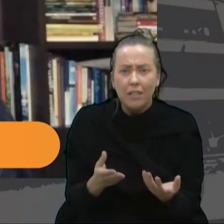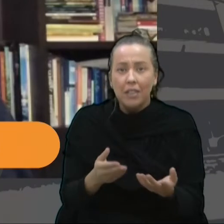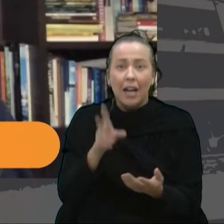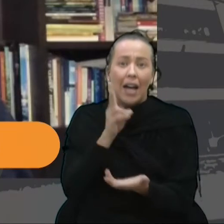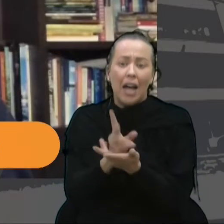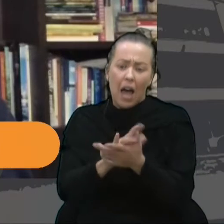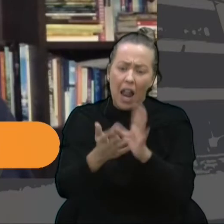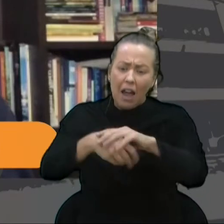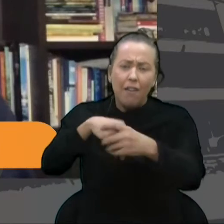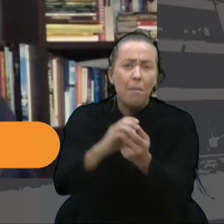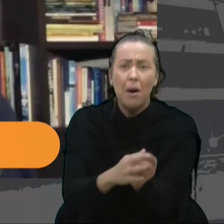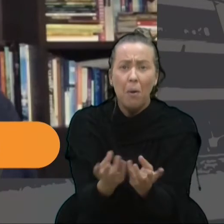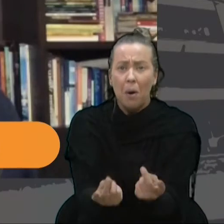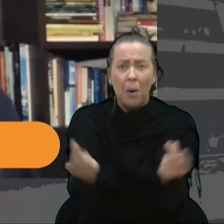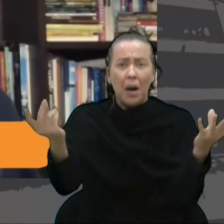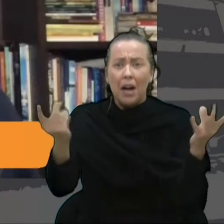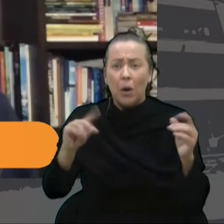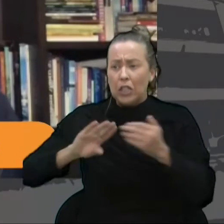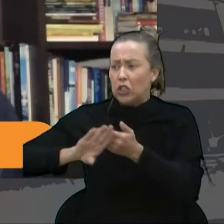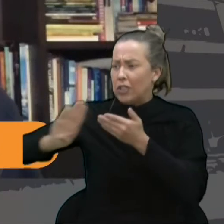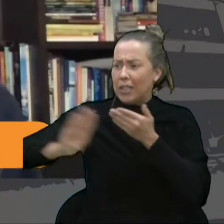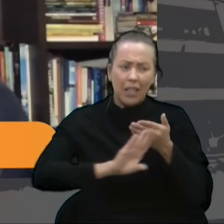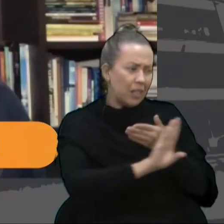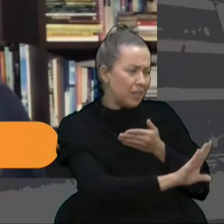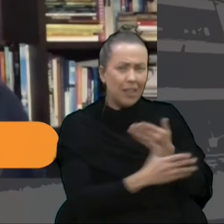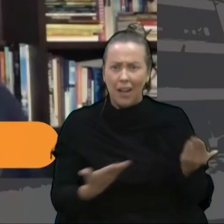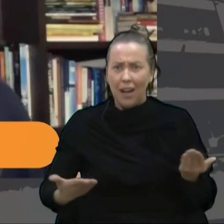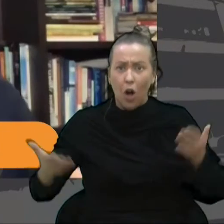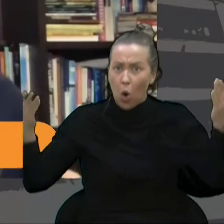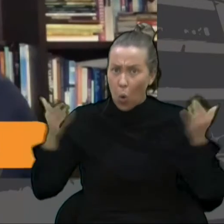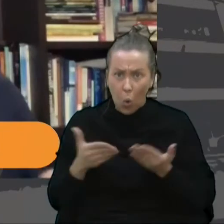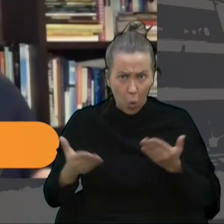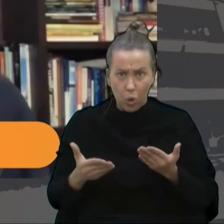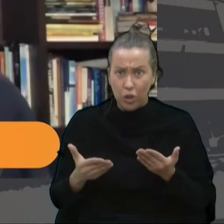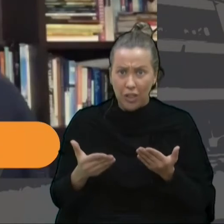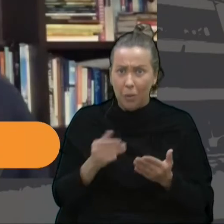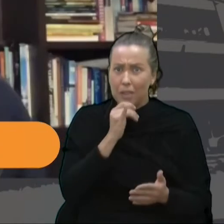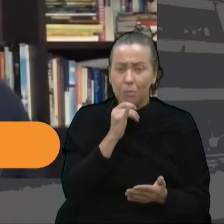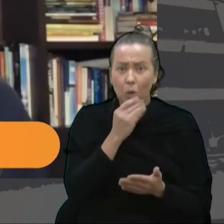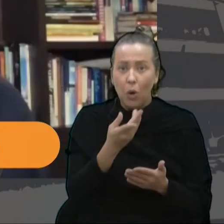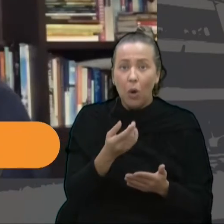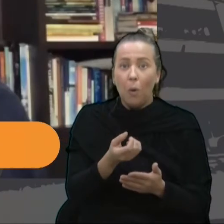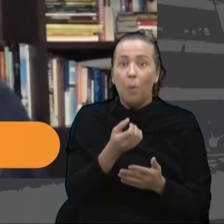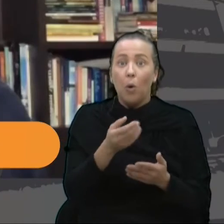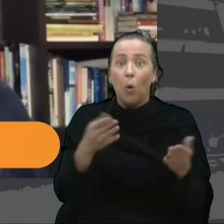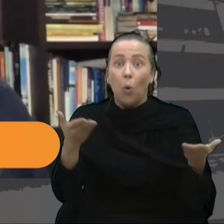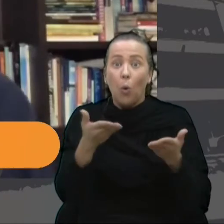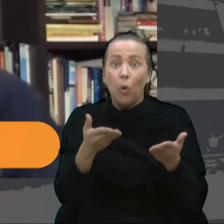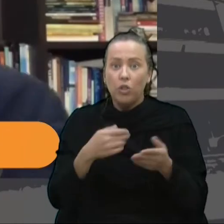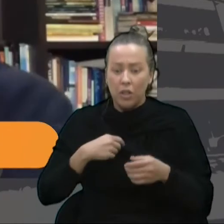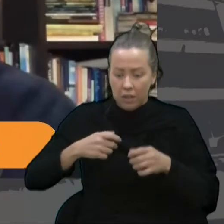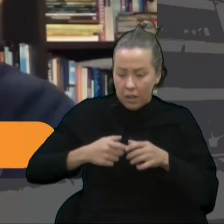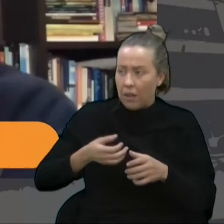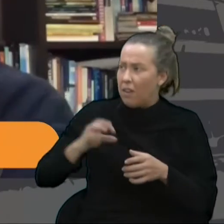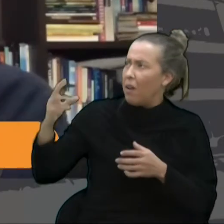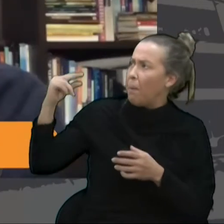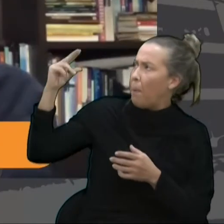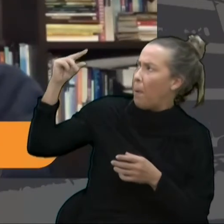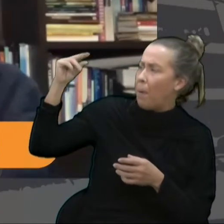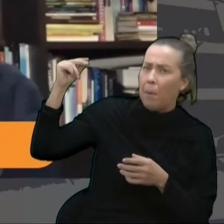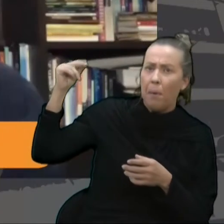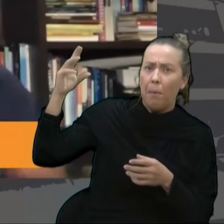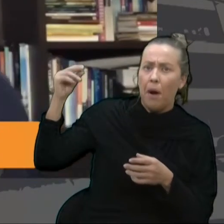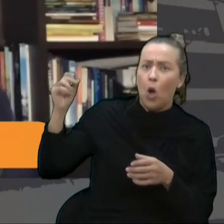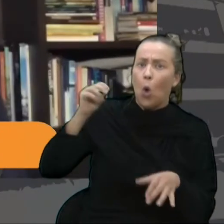as mãos, né? De manter distância. Gente, hoje o sujeito quase cuspiu no meu cafezinho. Ele veio falar comigo assim, a